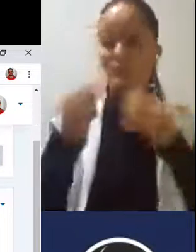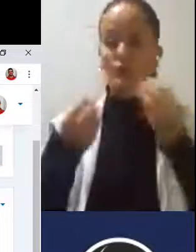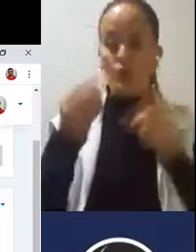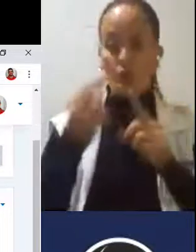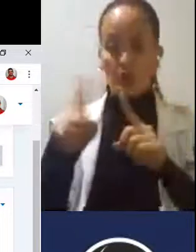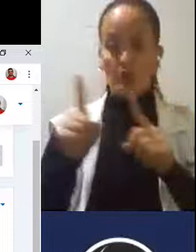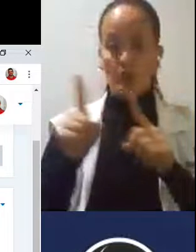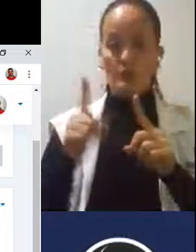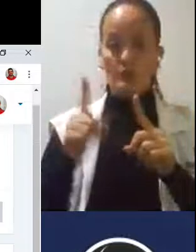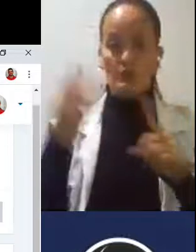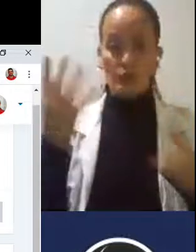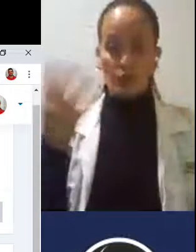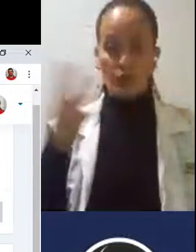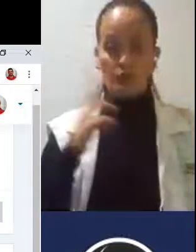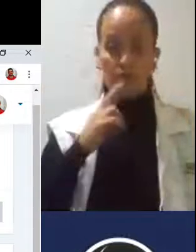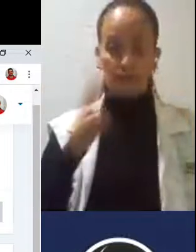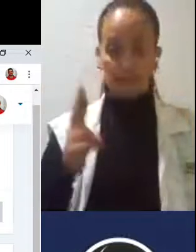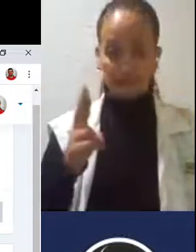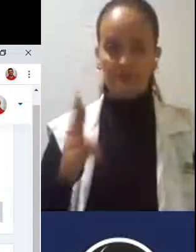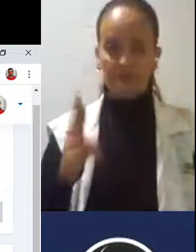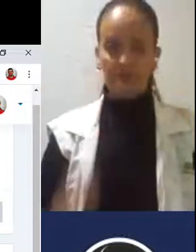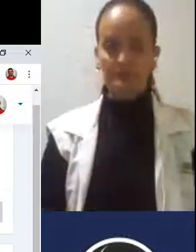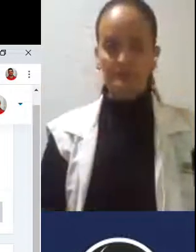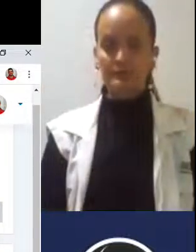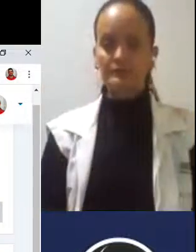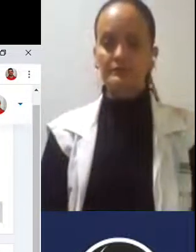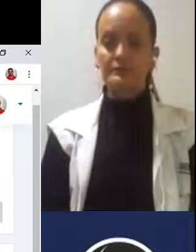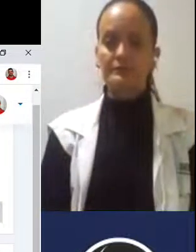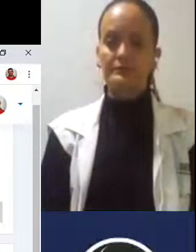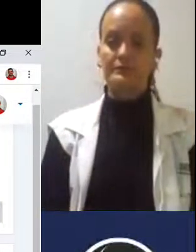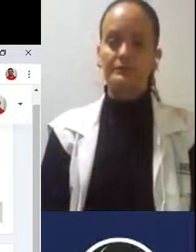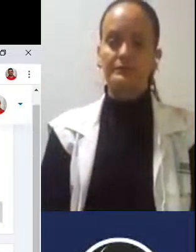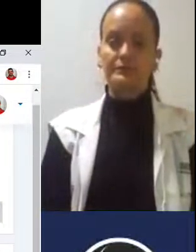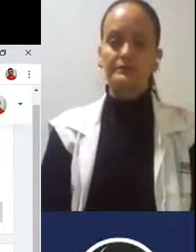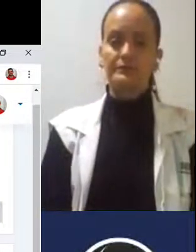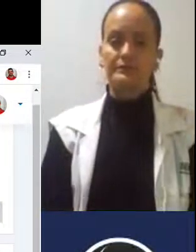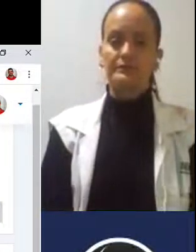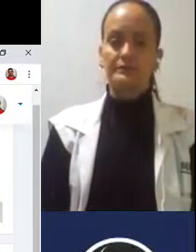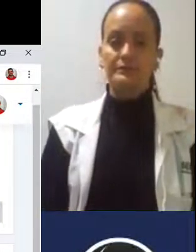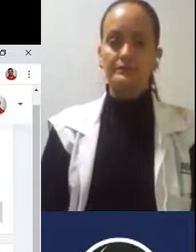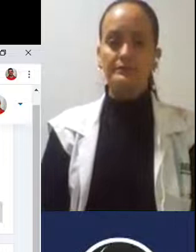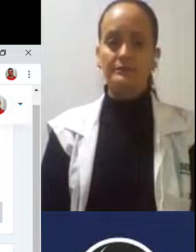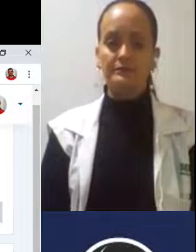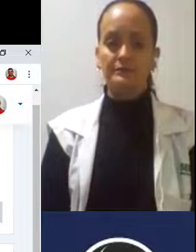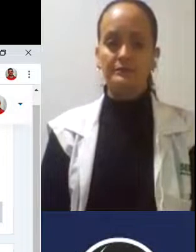Que é todos eles fazem parte da situação de aprendizagem 1. Tranquilo?